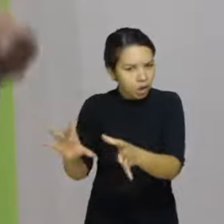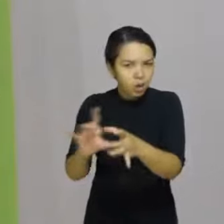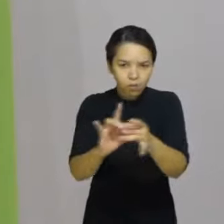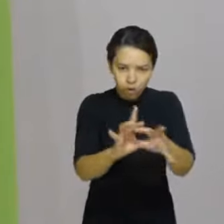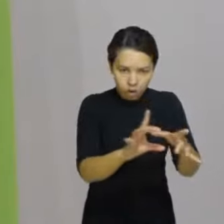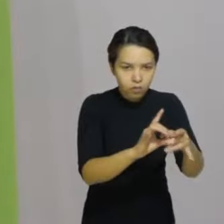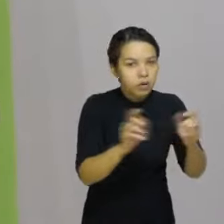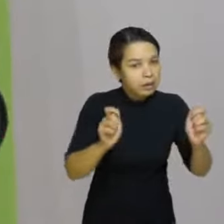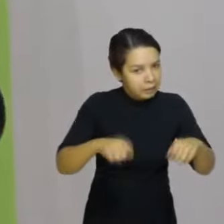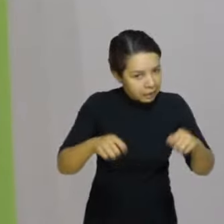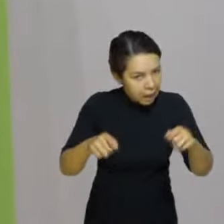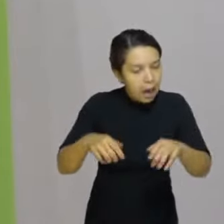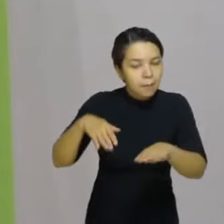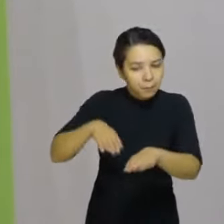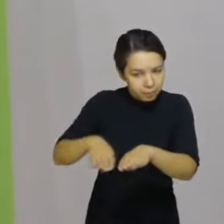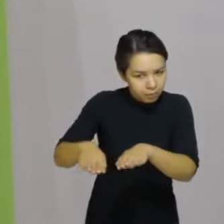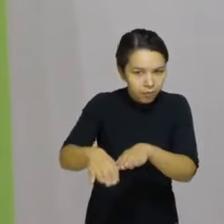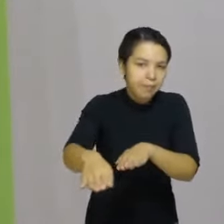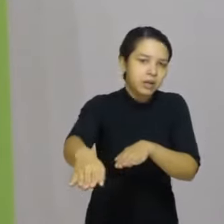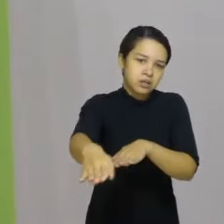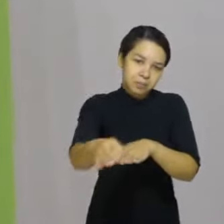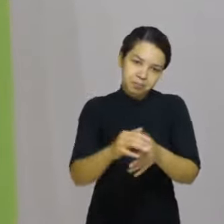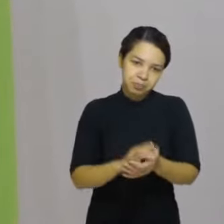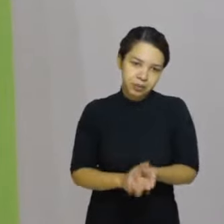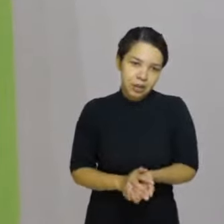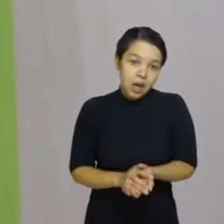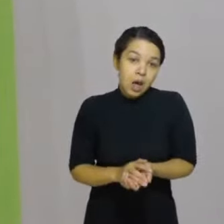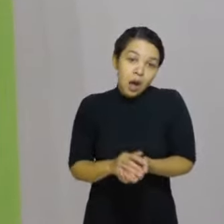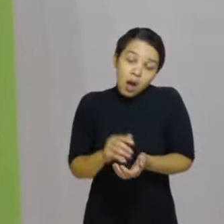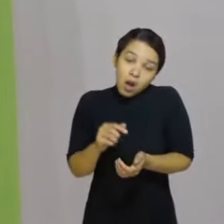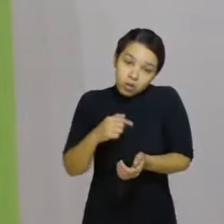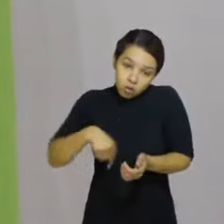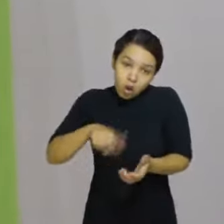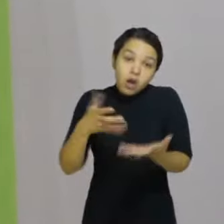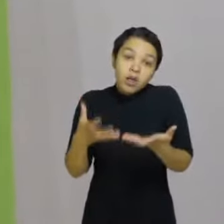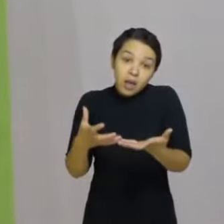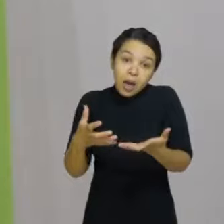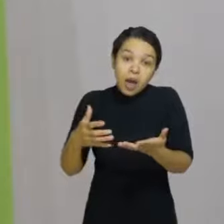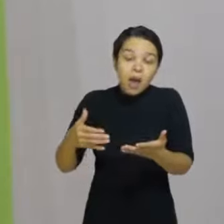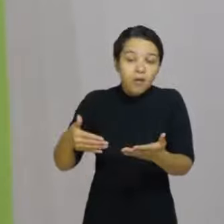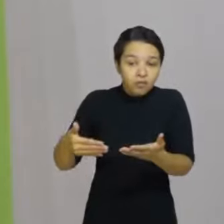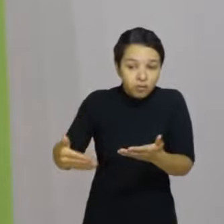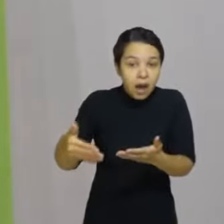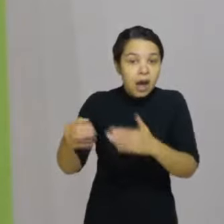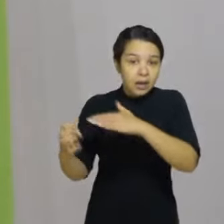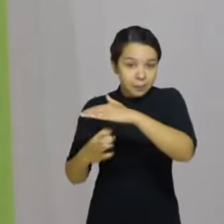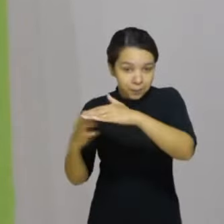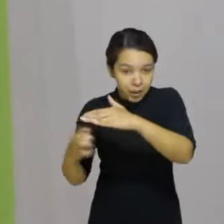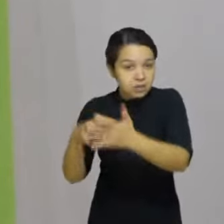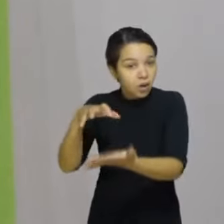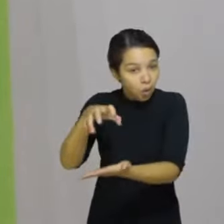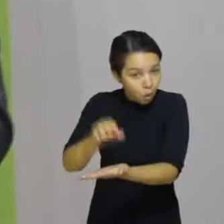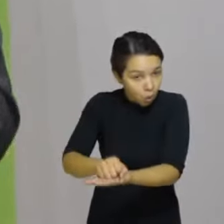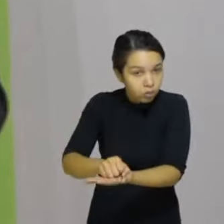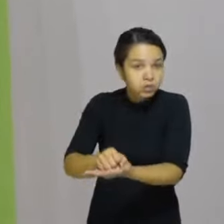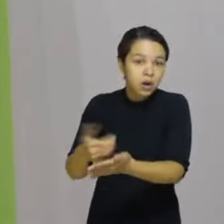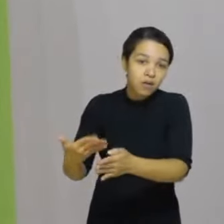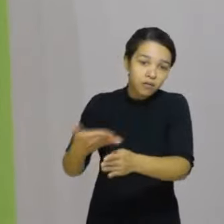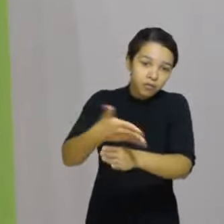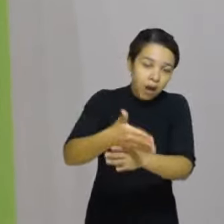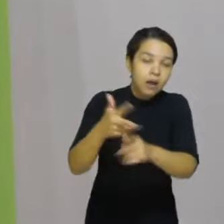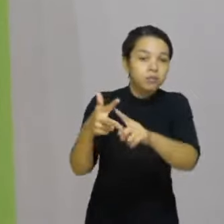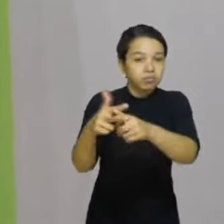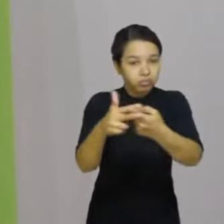das condições possíveis. E a gente espera que, tão logo essas contratações ocorram, essas obras de reestruturação desses